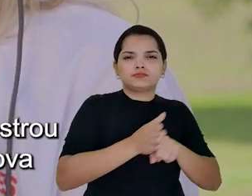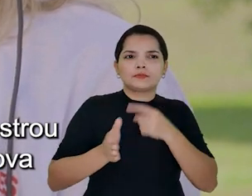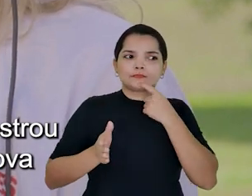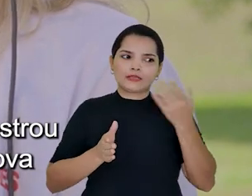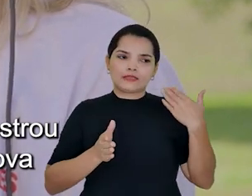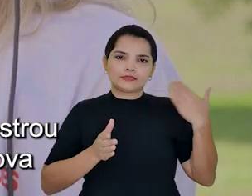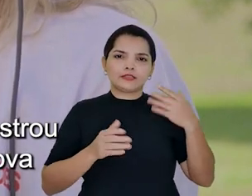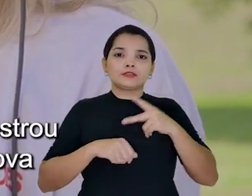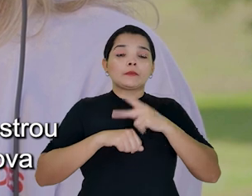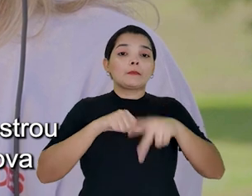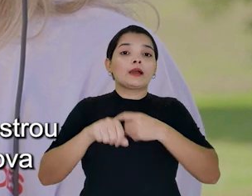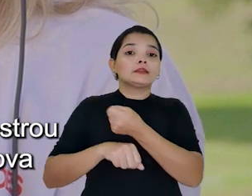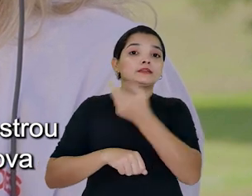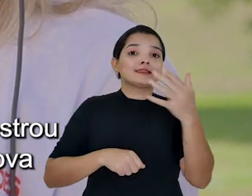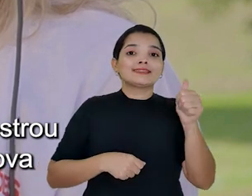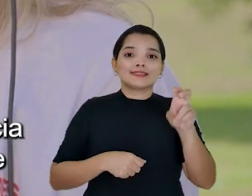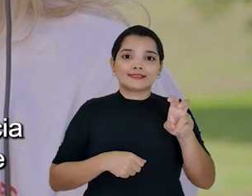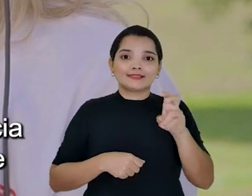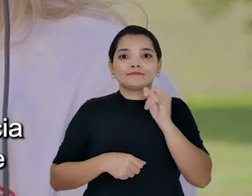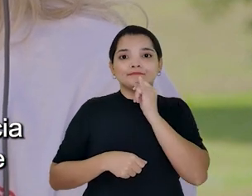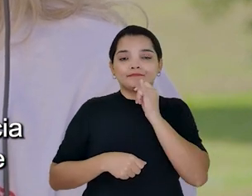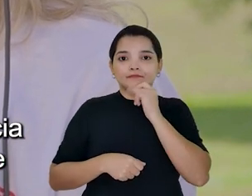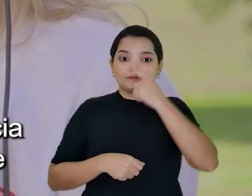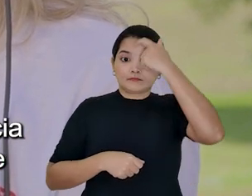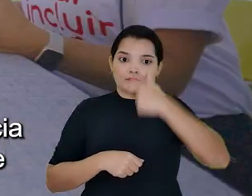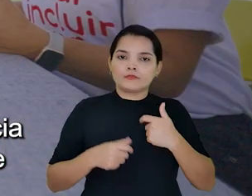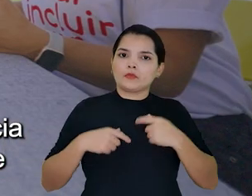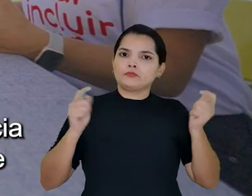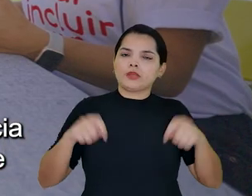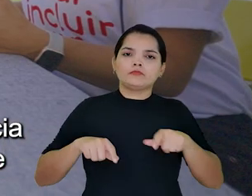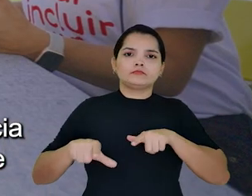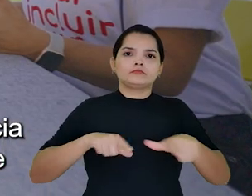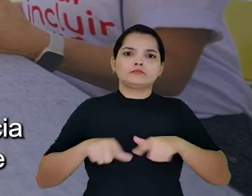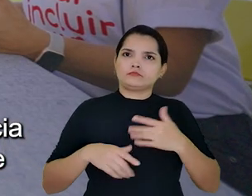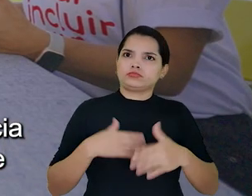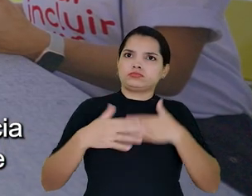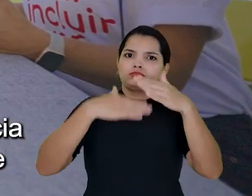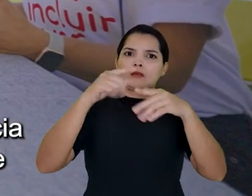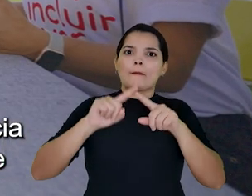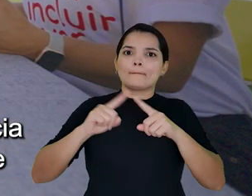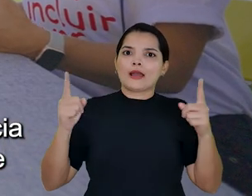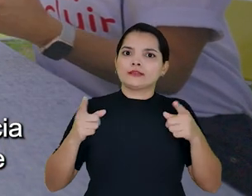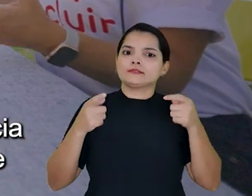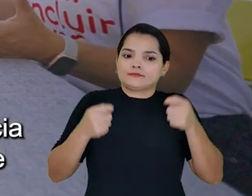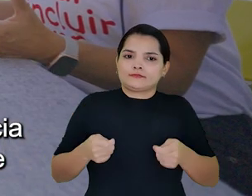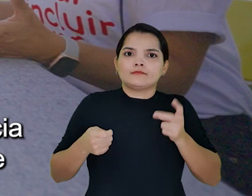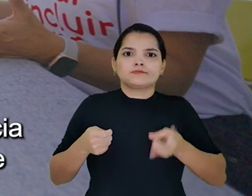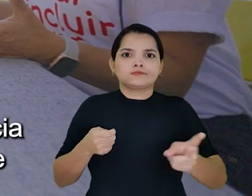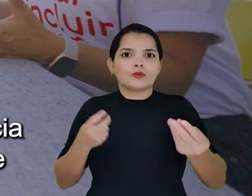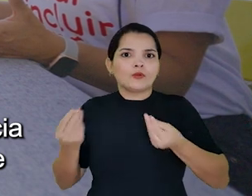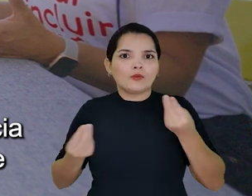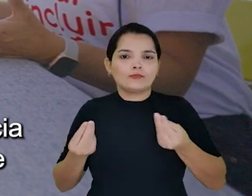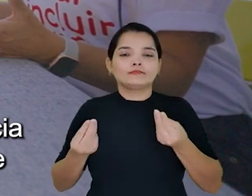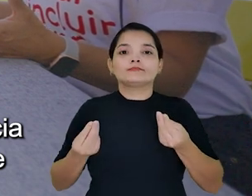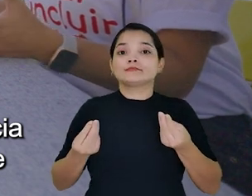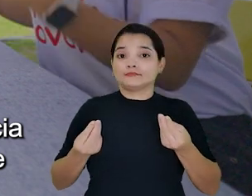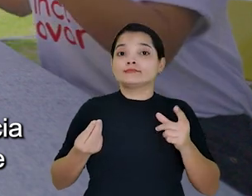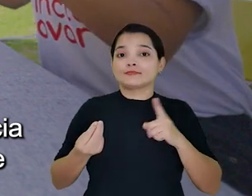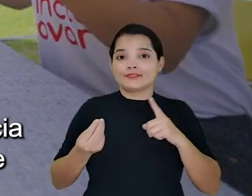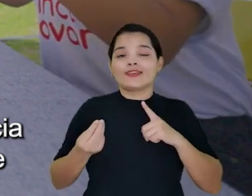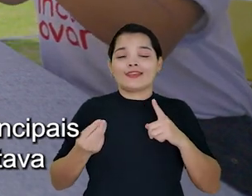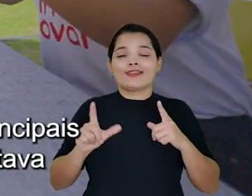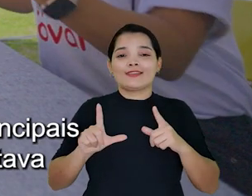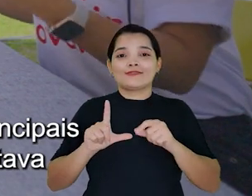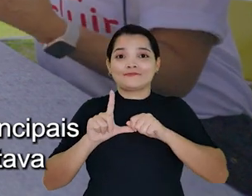eh como é que você pode ter uma carreira a prova de futuro é interessante pensar nisso fluência digital apareceu Claro